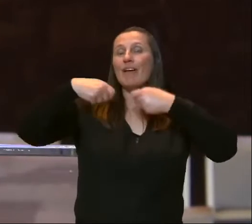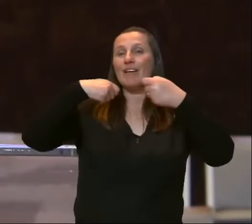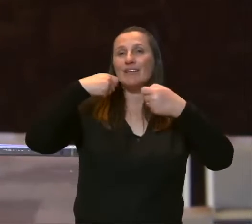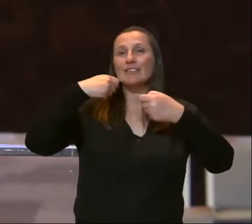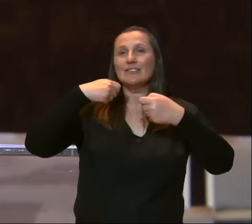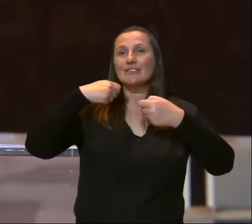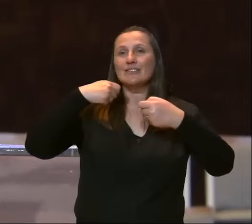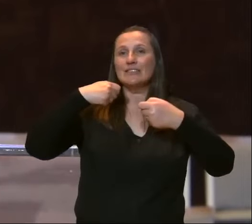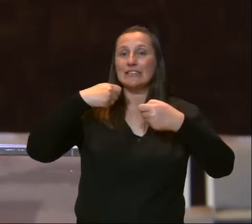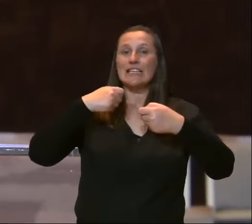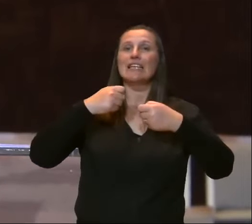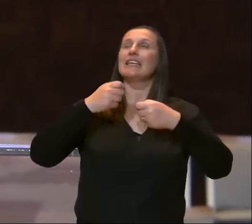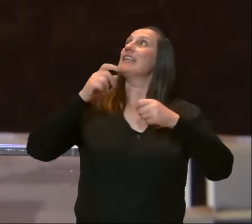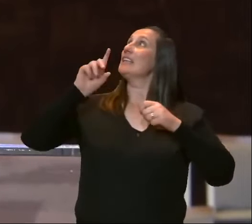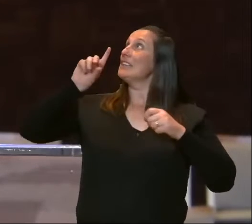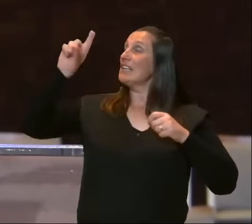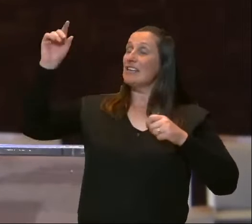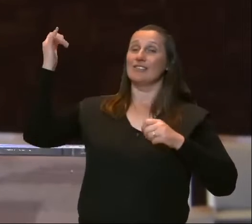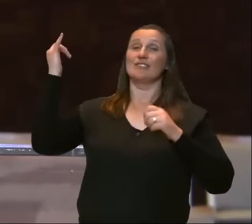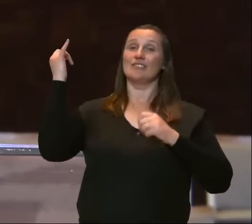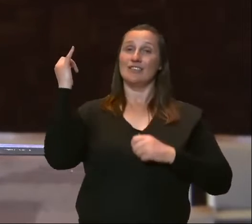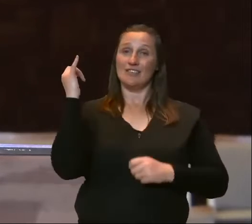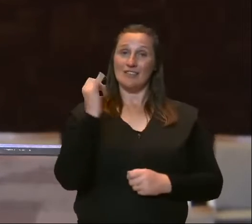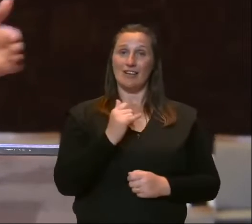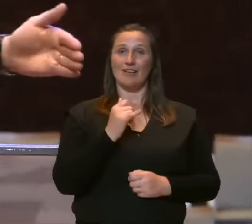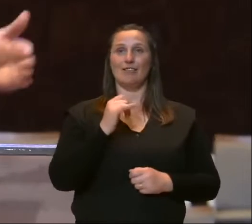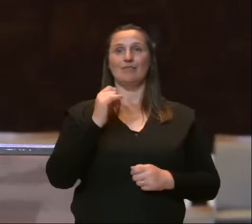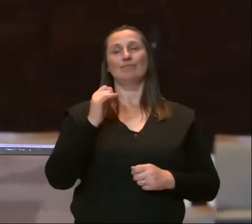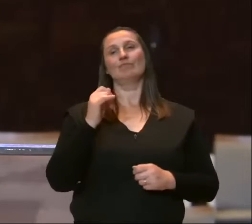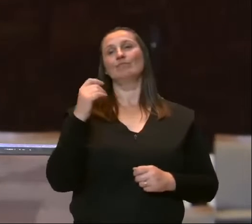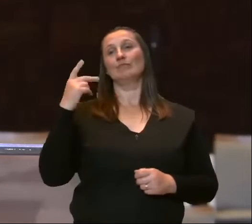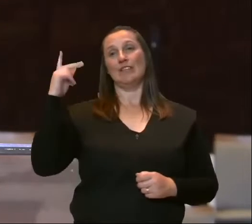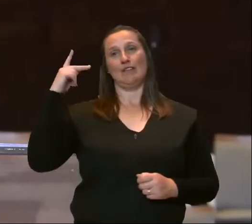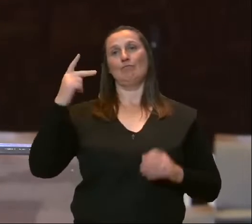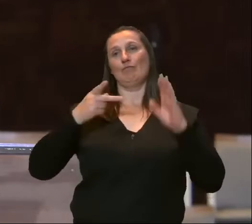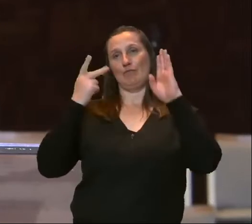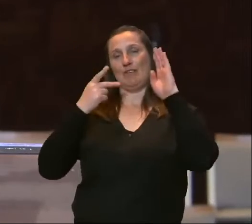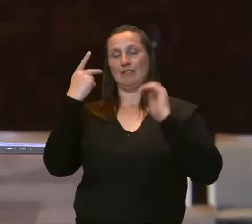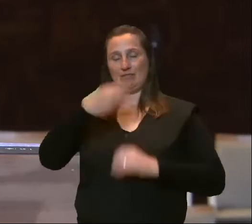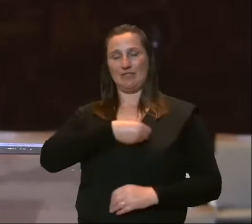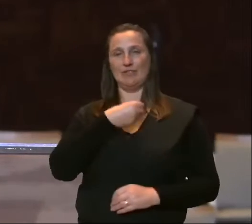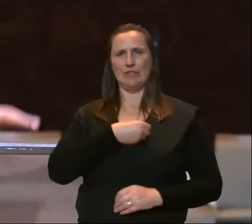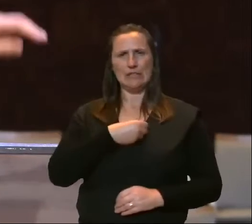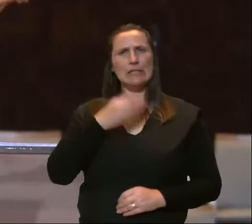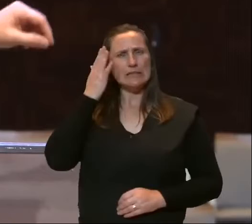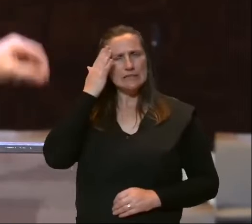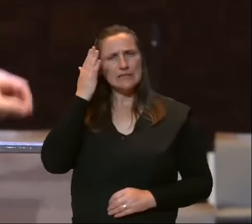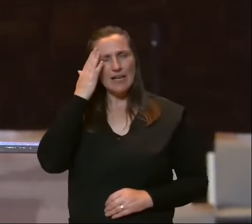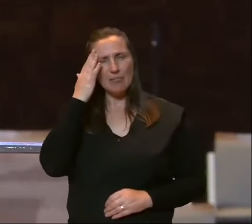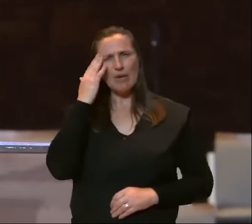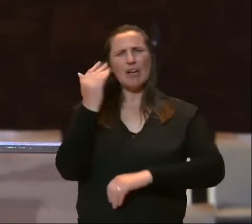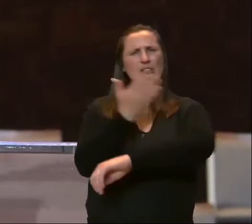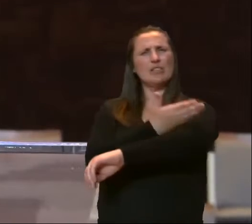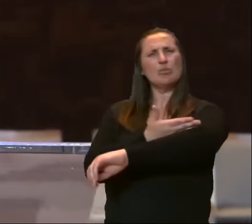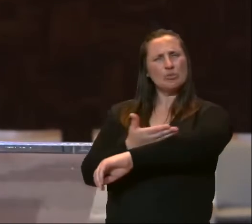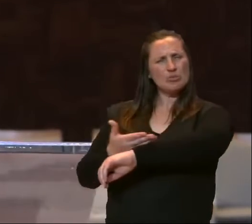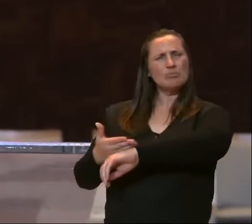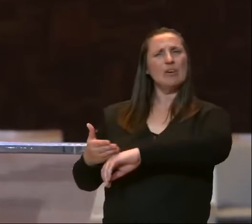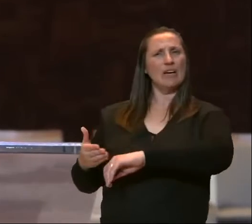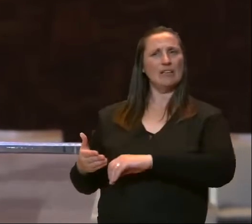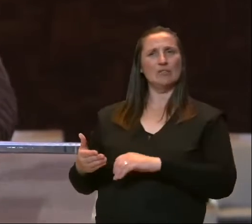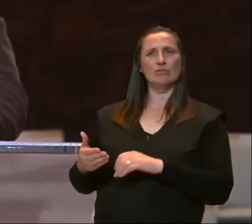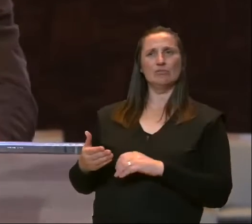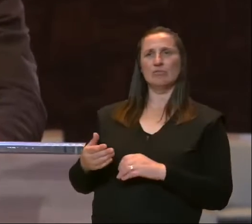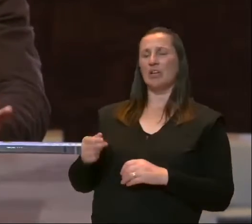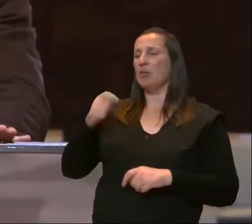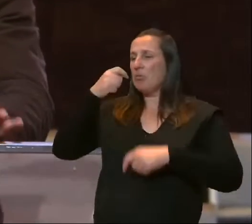está tão atordoado que a gente ensina mal os nossos filhos. Eu lembro da oração do meu pai nos tempos de